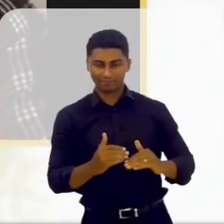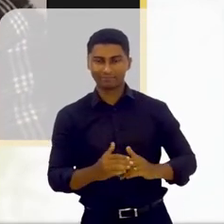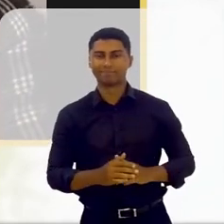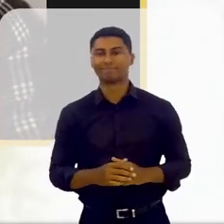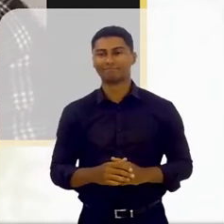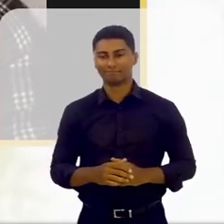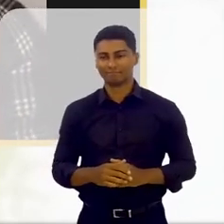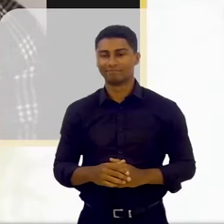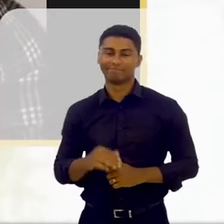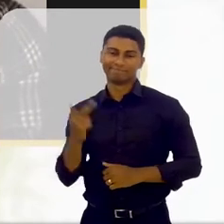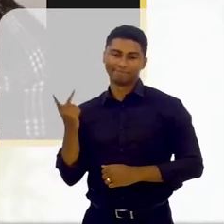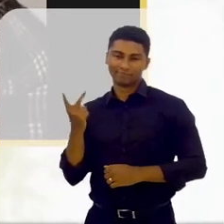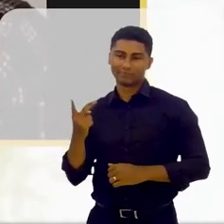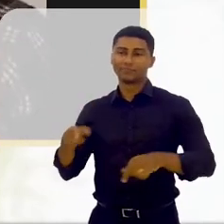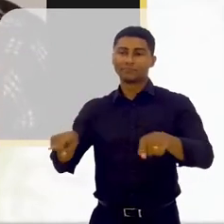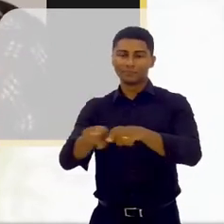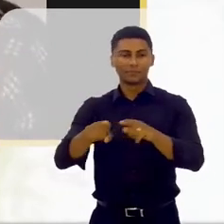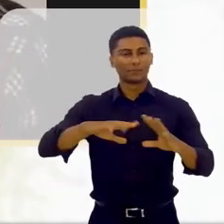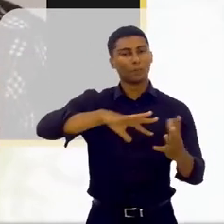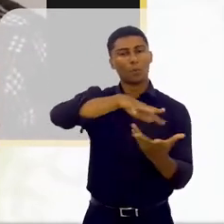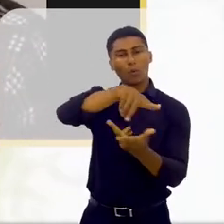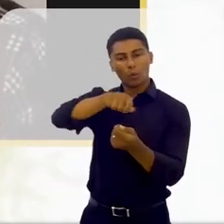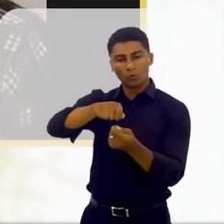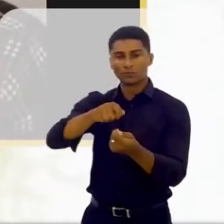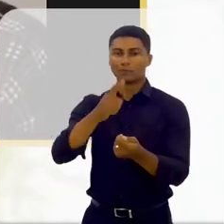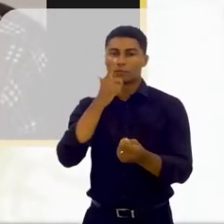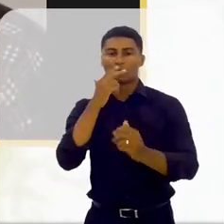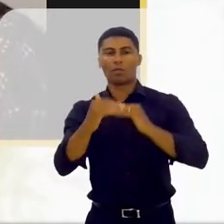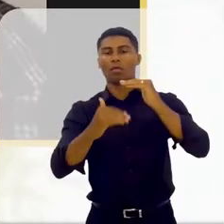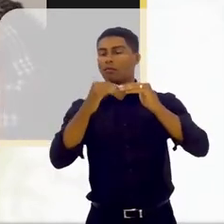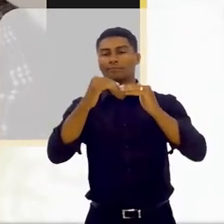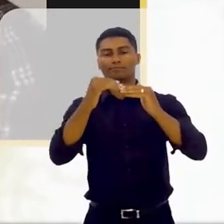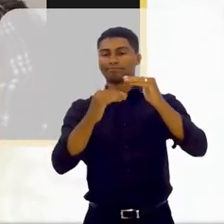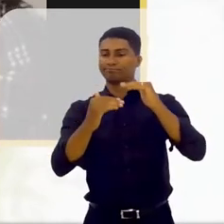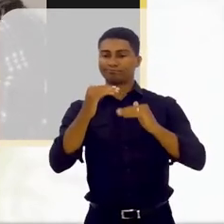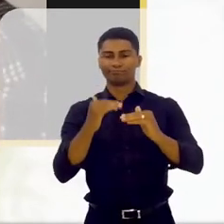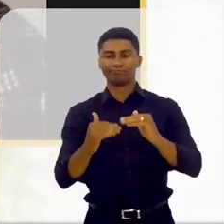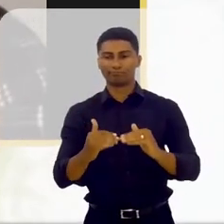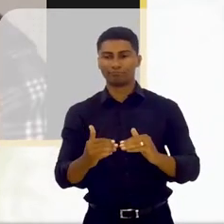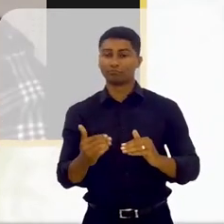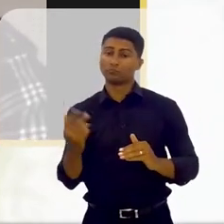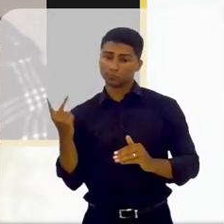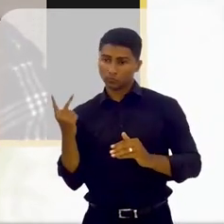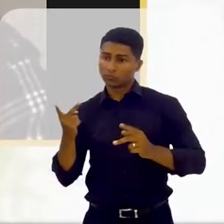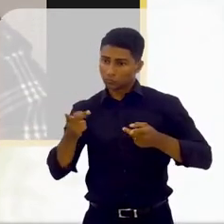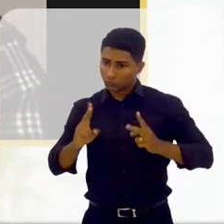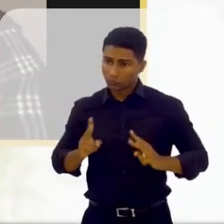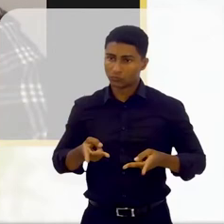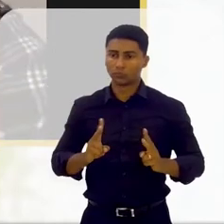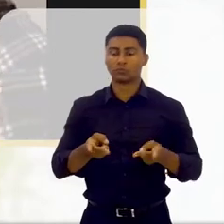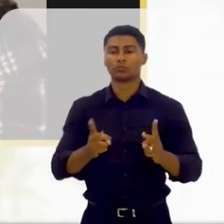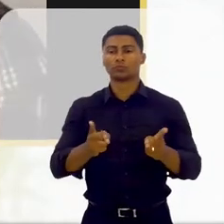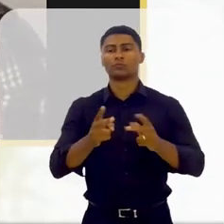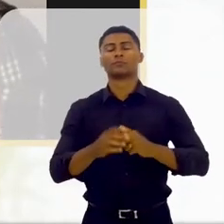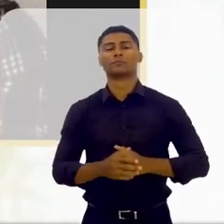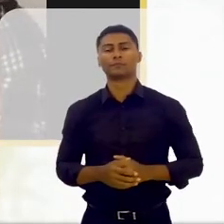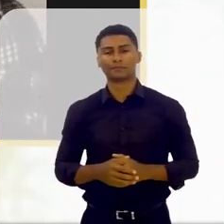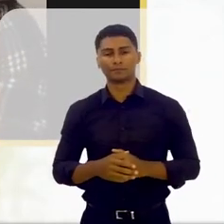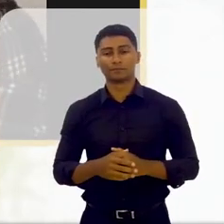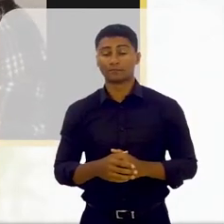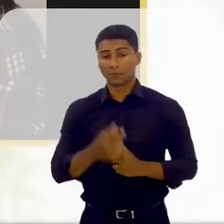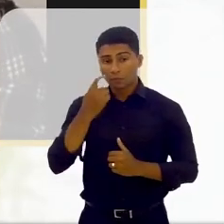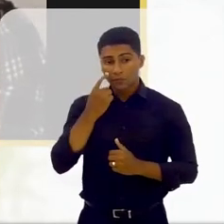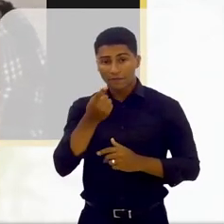De não só nós, mas do mundo inteiro. E assim, a gente está seguindo novamente aí, ó, a questão Sim.